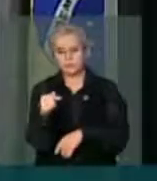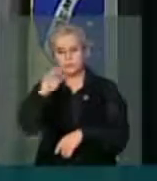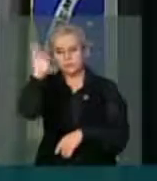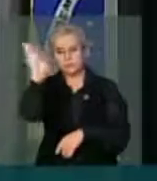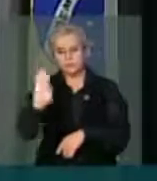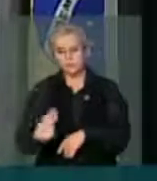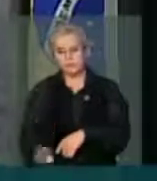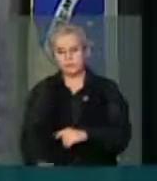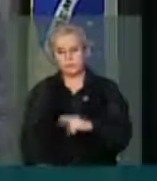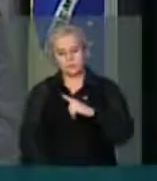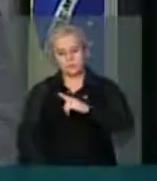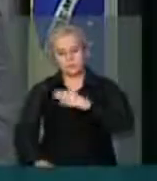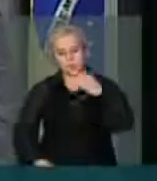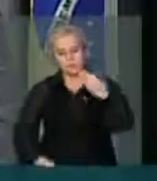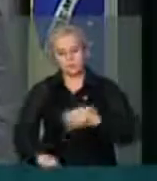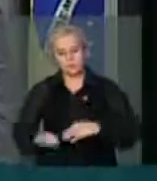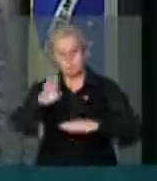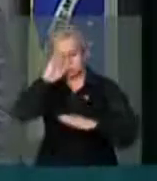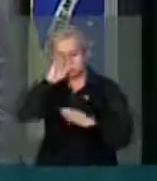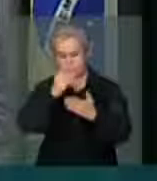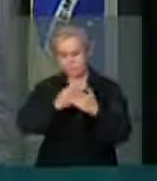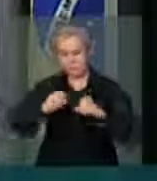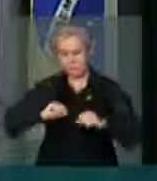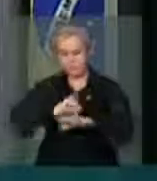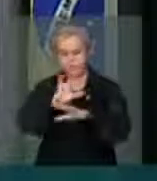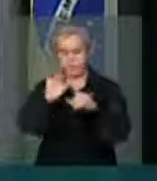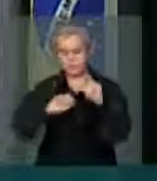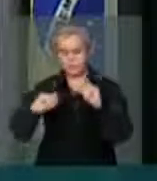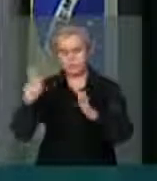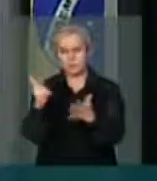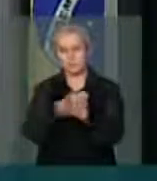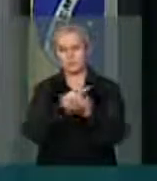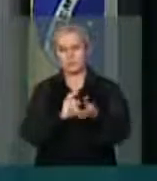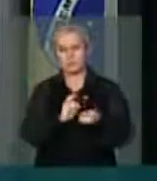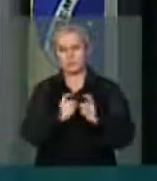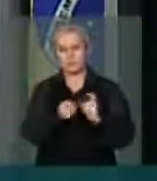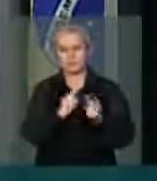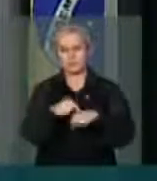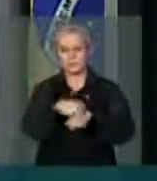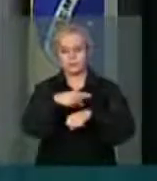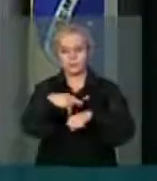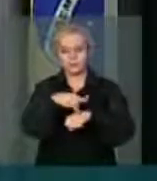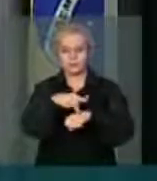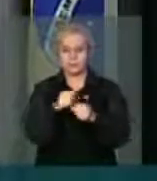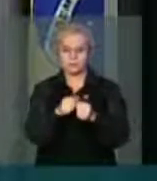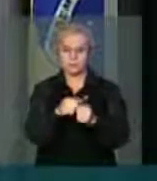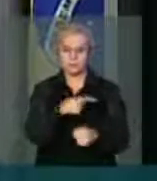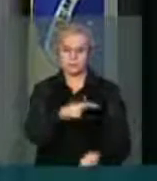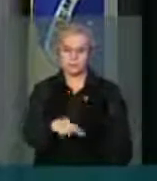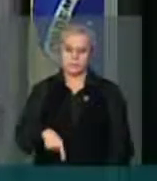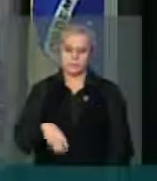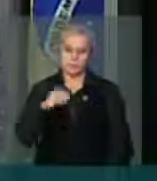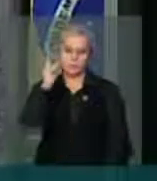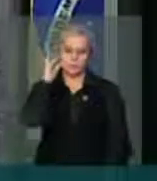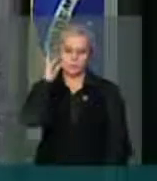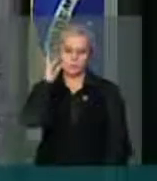tem clareza do que acontece com a administração Dilma Rousseff.